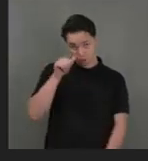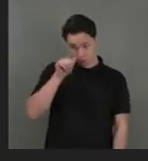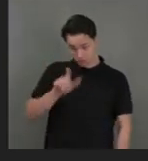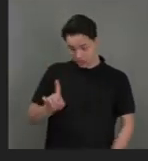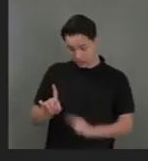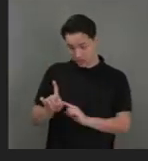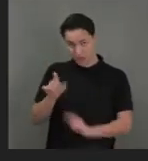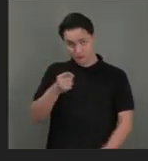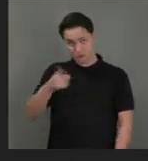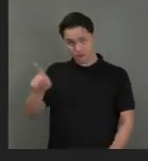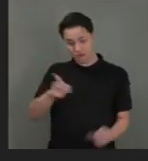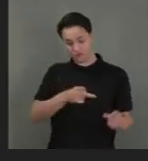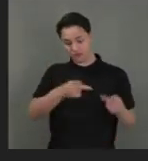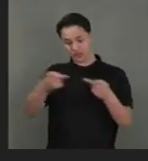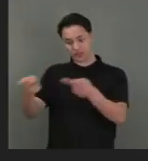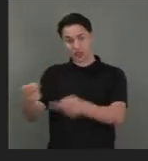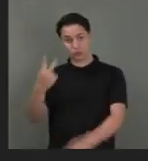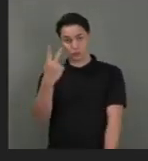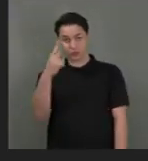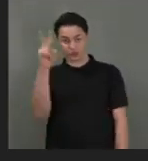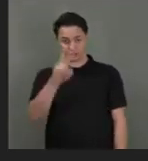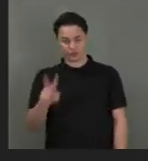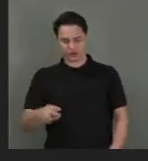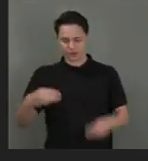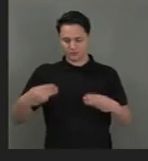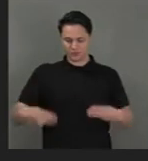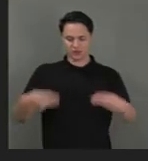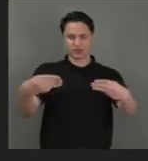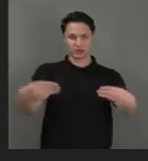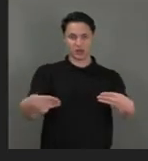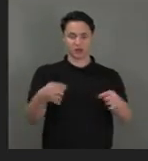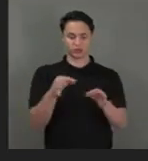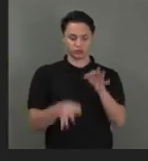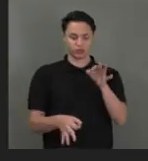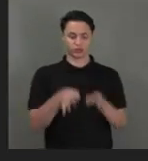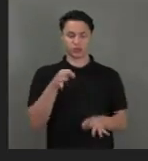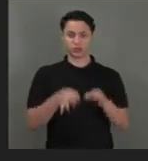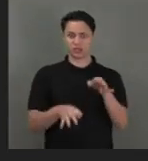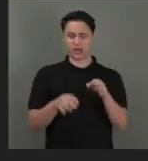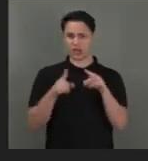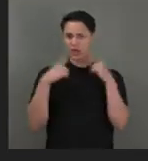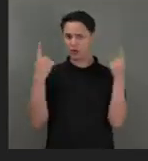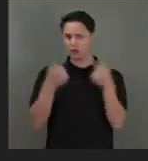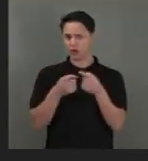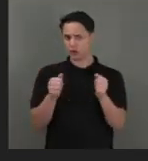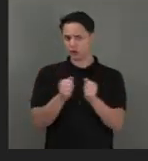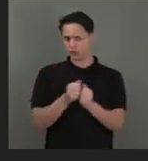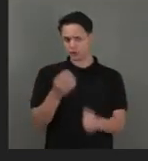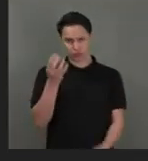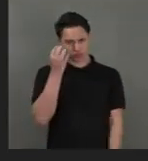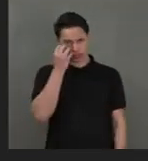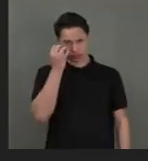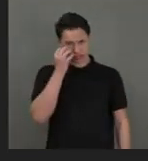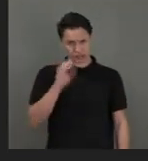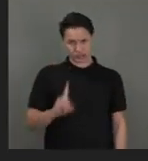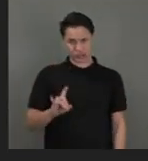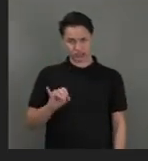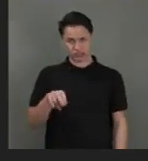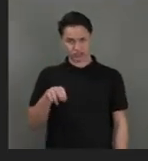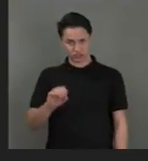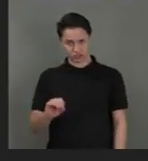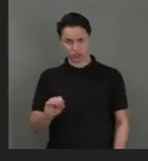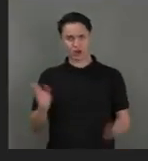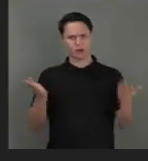da Justiça, com a equipe do ministro Dino, e agora acaba de chegar a informação que ela